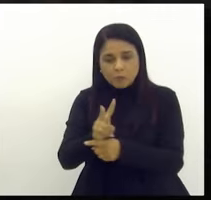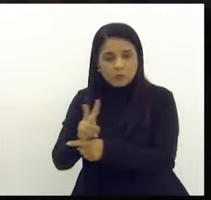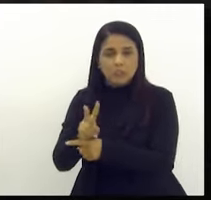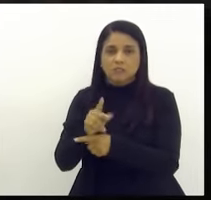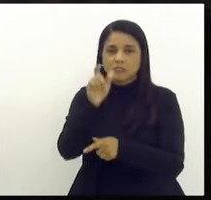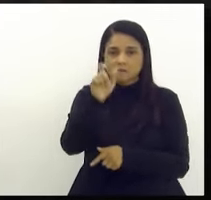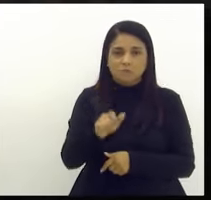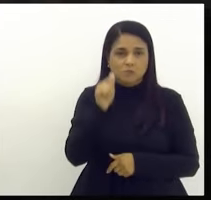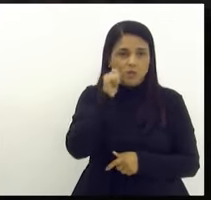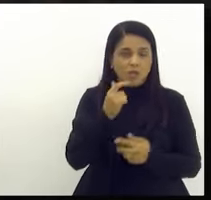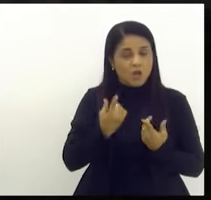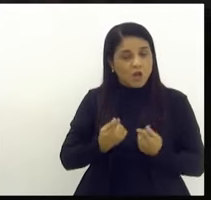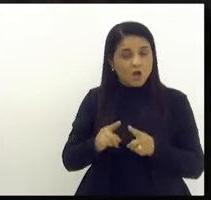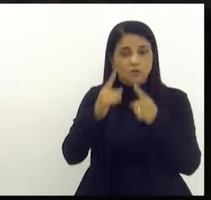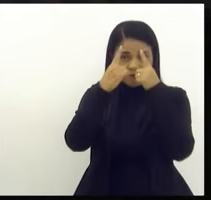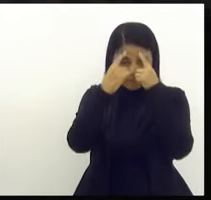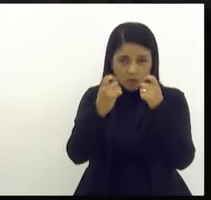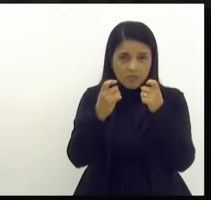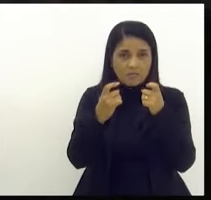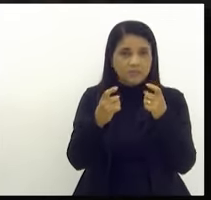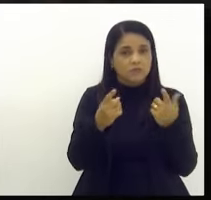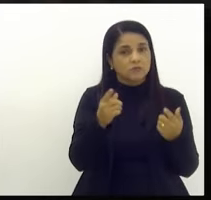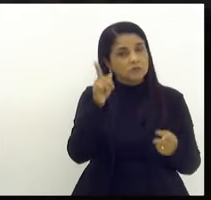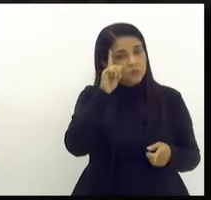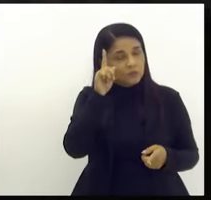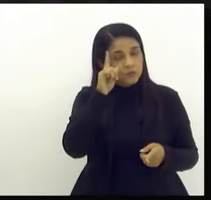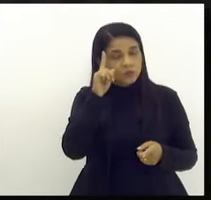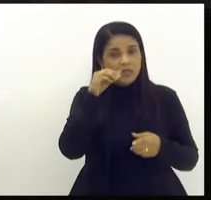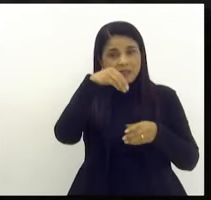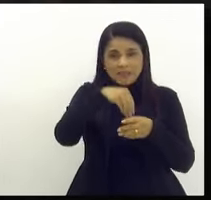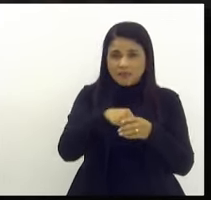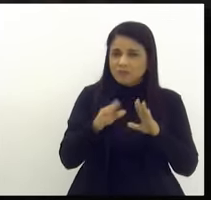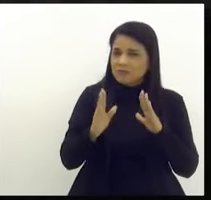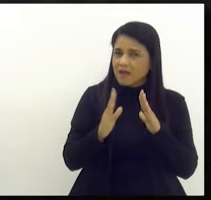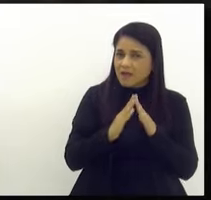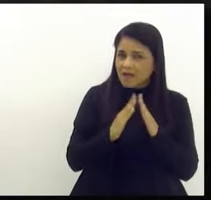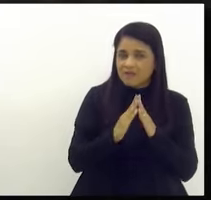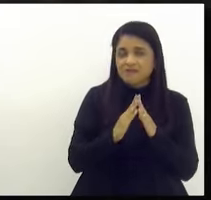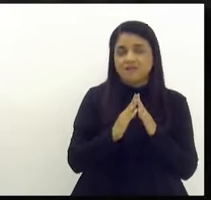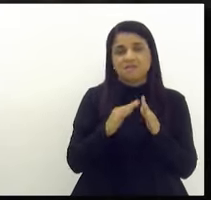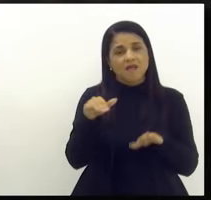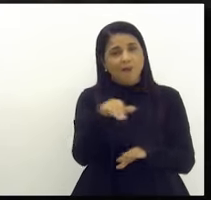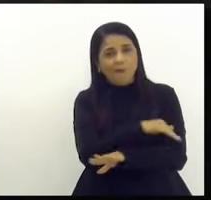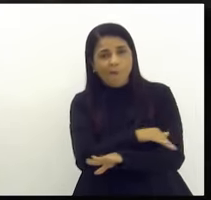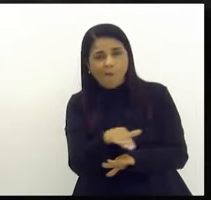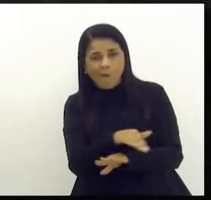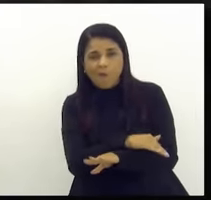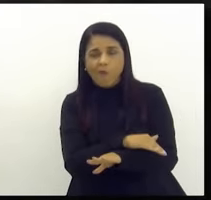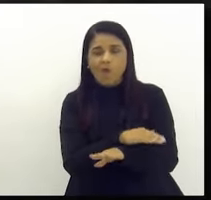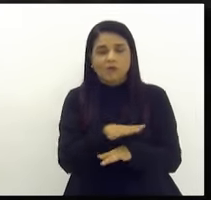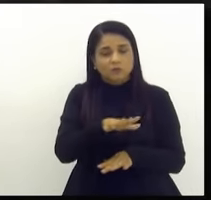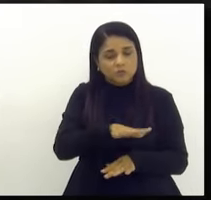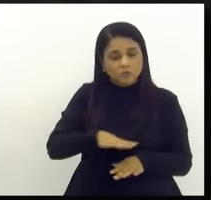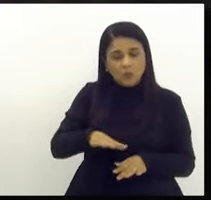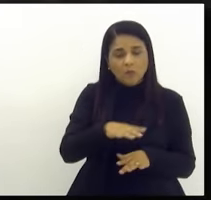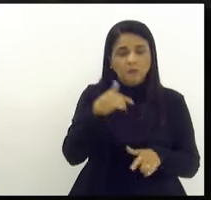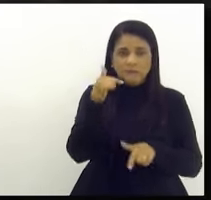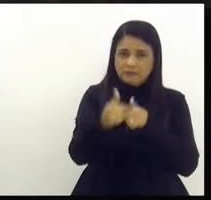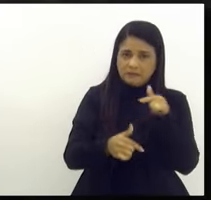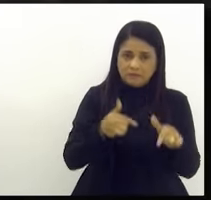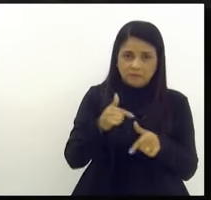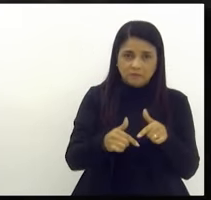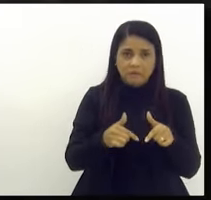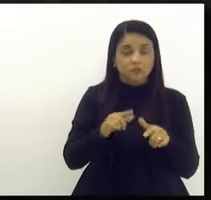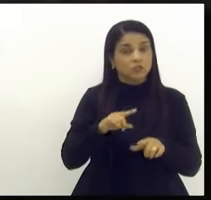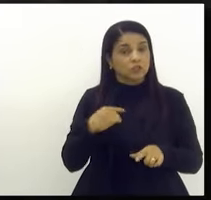dessas violências cotidianas seja dentro da própria casa seja na rua seja no ambiente de trabalho as